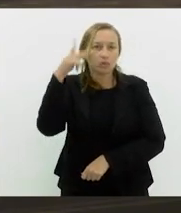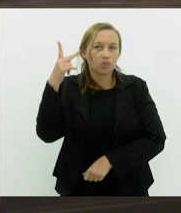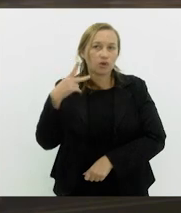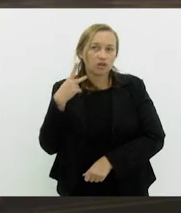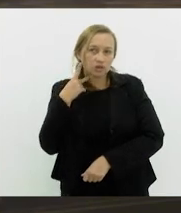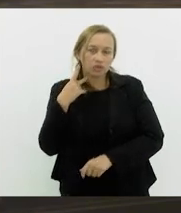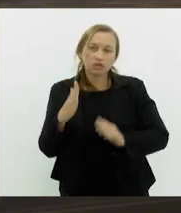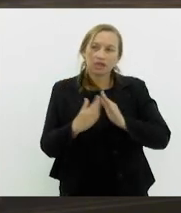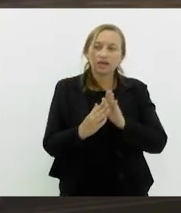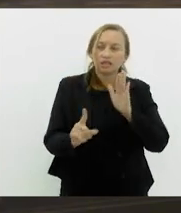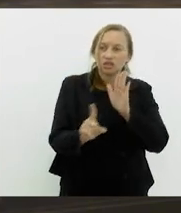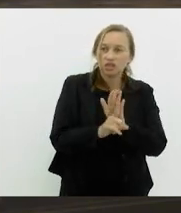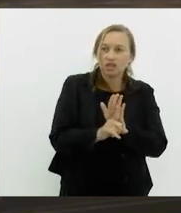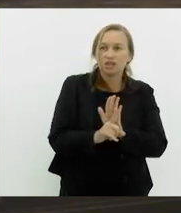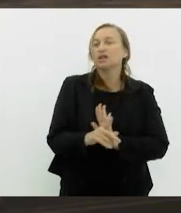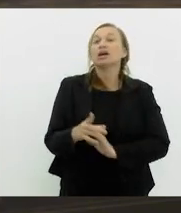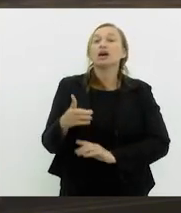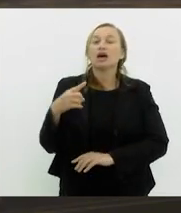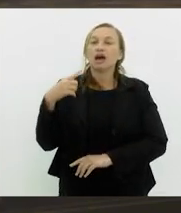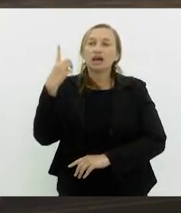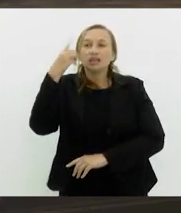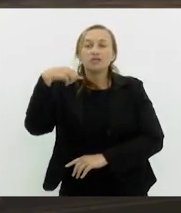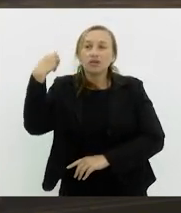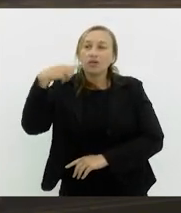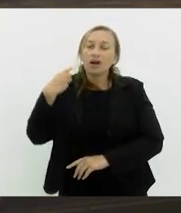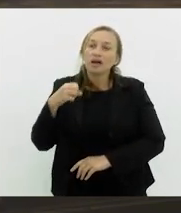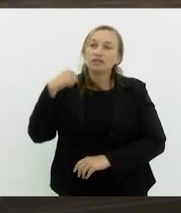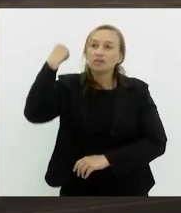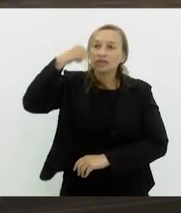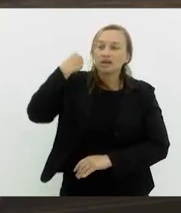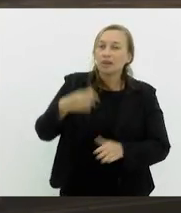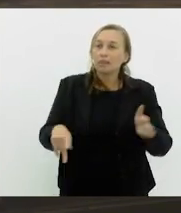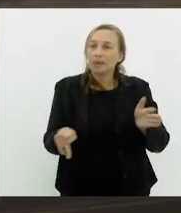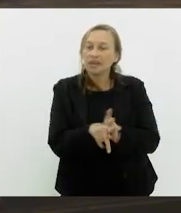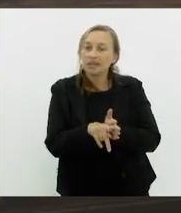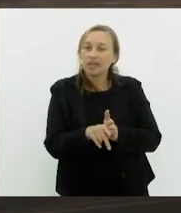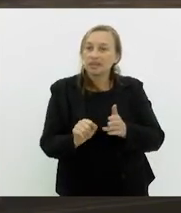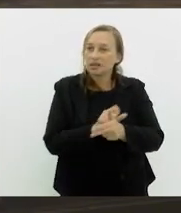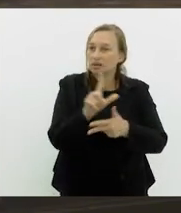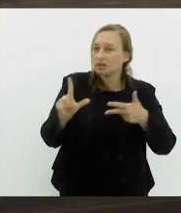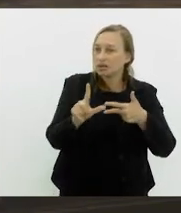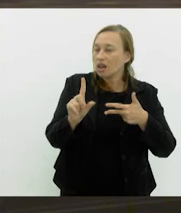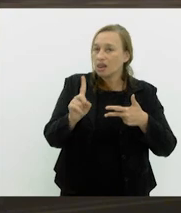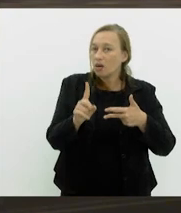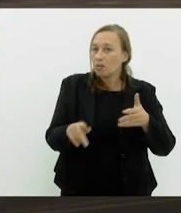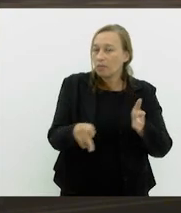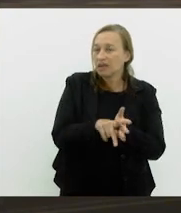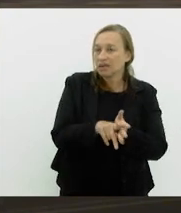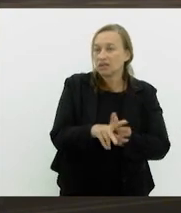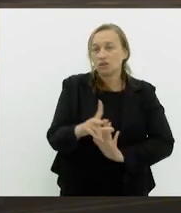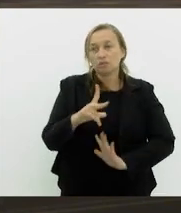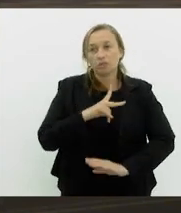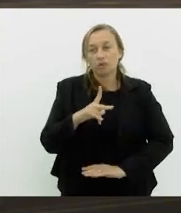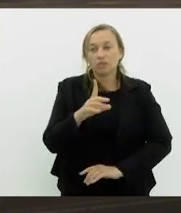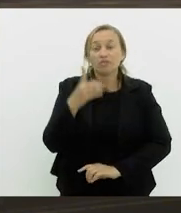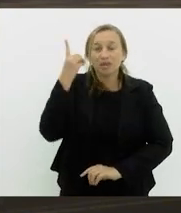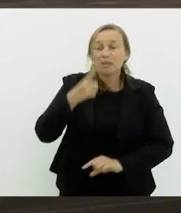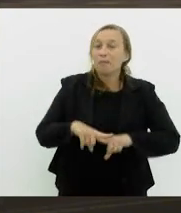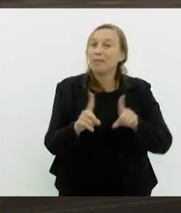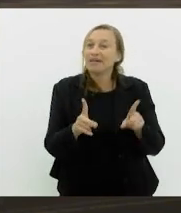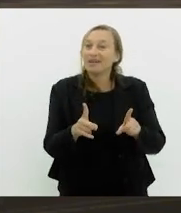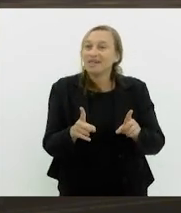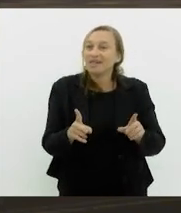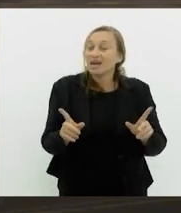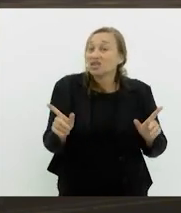advogados do Senado, são advogados do Poder Legislativo, não dos deputados. Mas essa diferença,